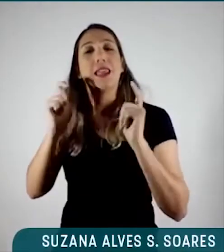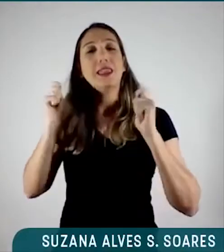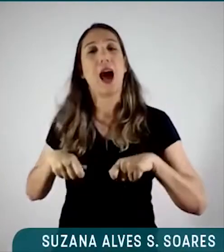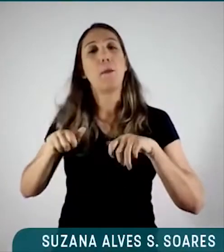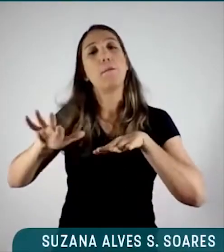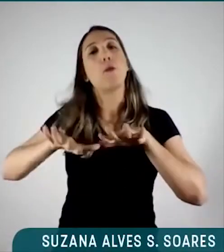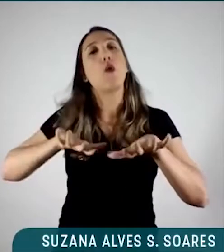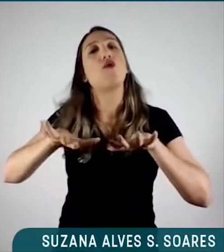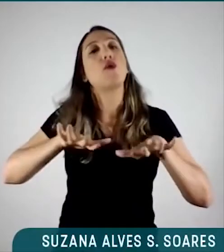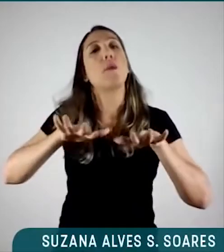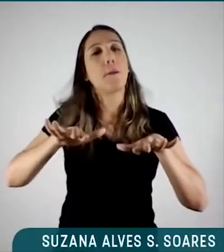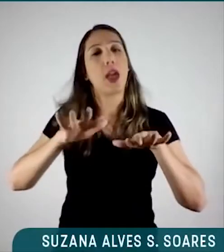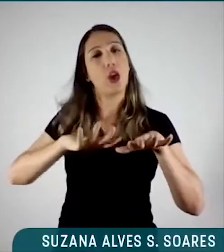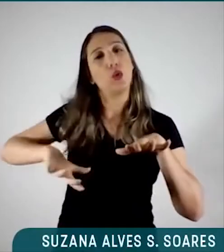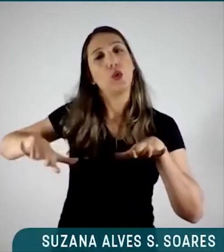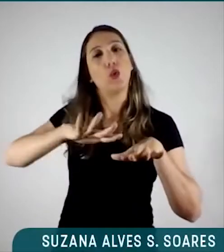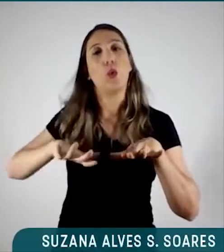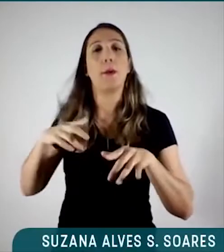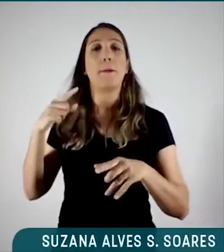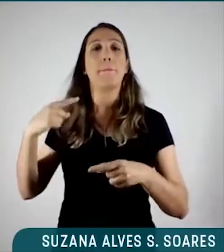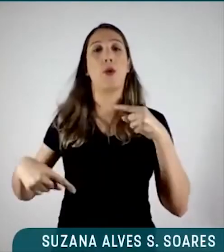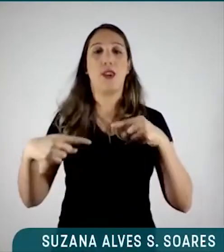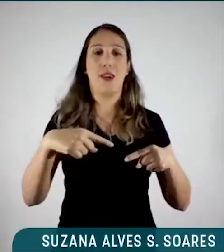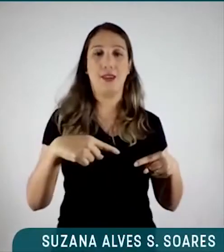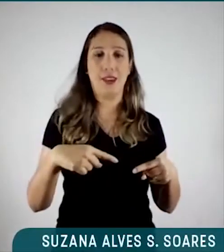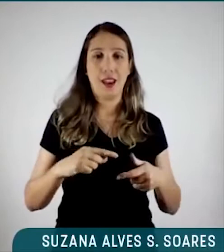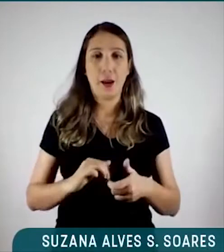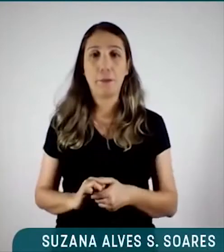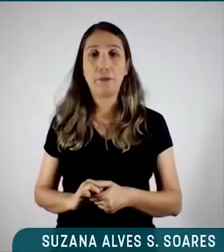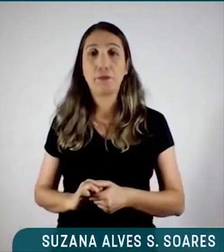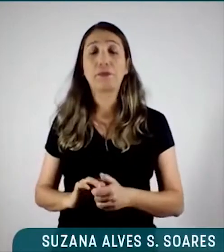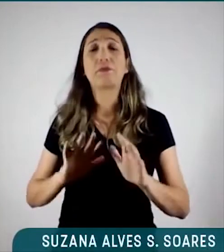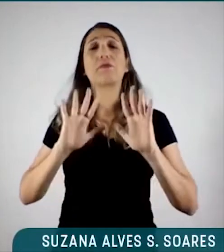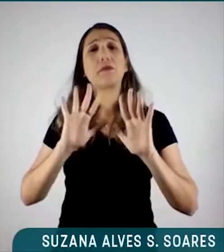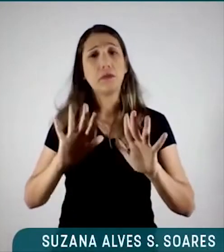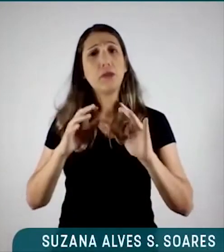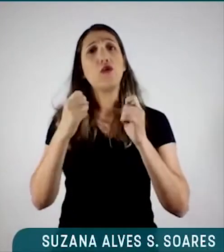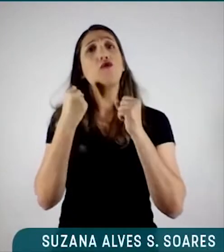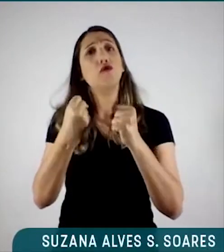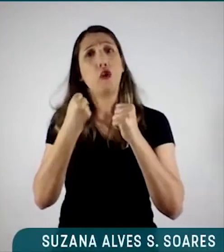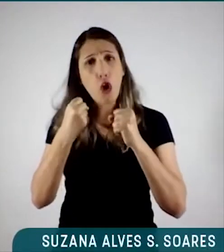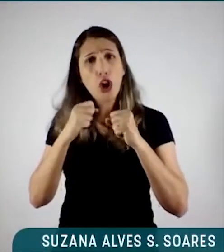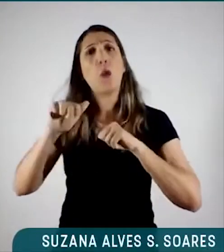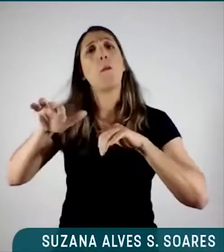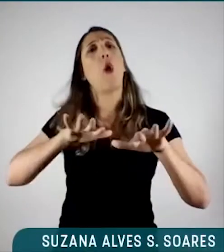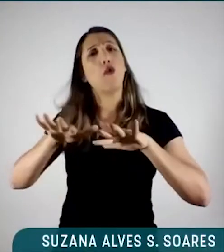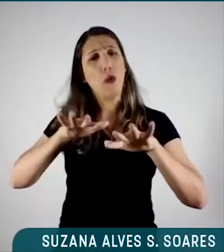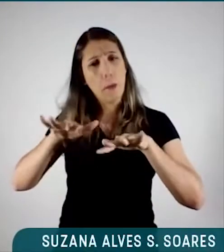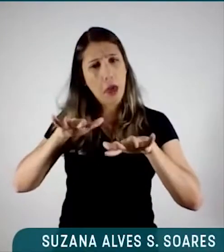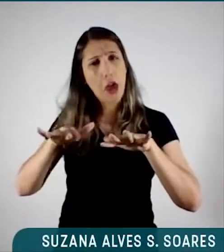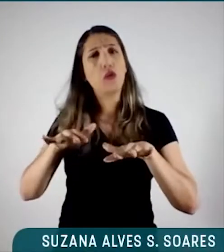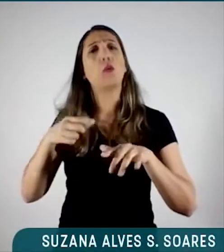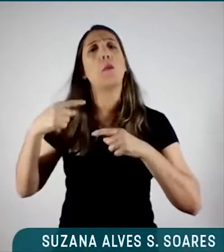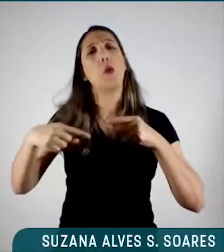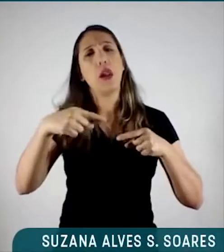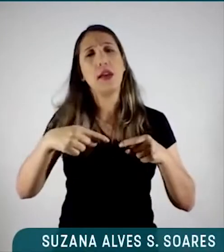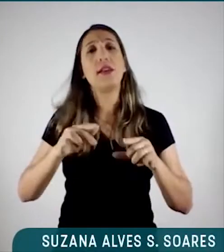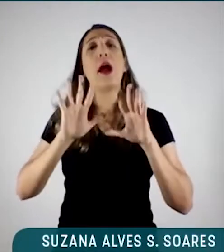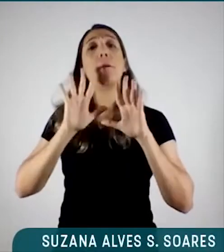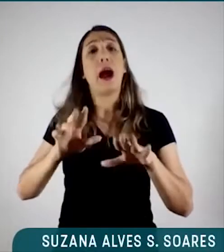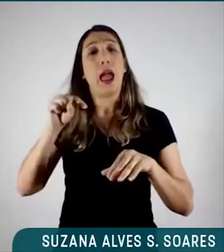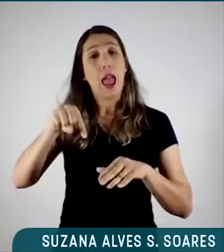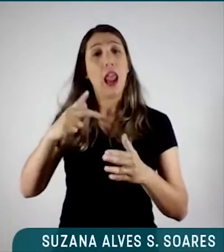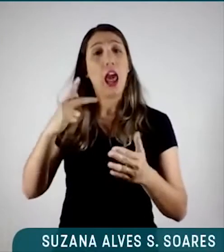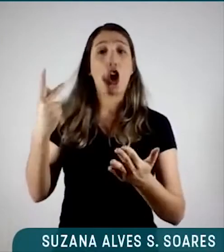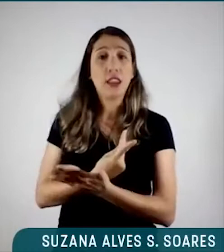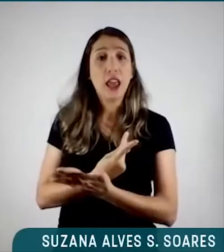da conjuntura política, por mais fortes que fossem esses movimentos, mas eles se davam, repito, dentro de